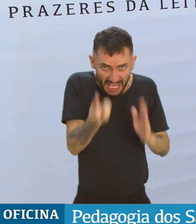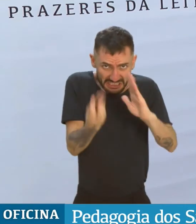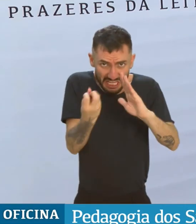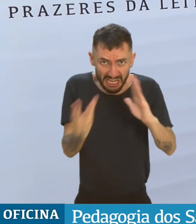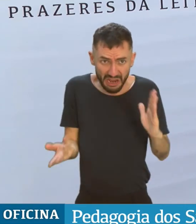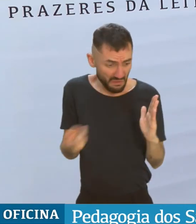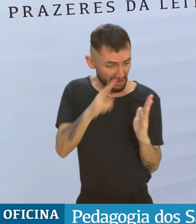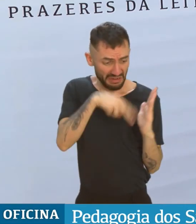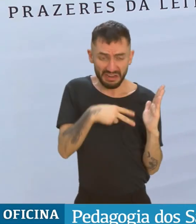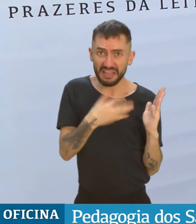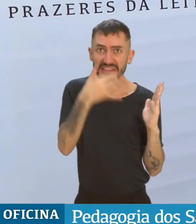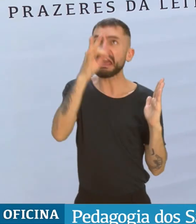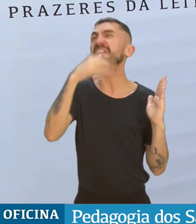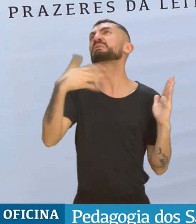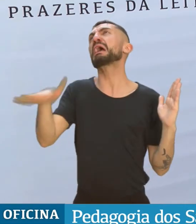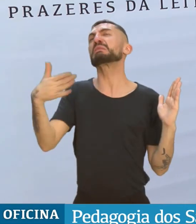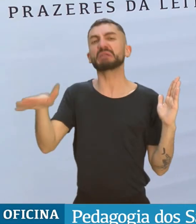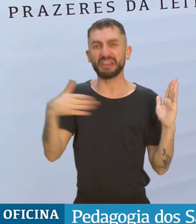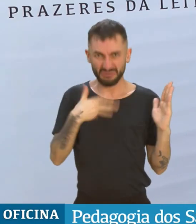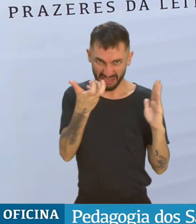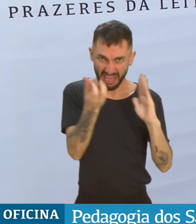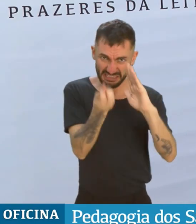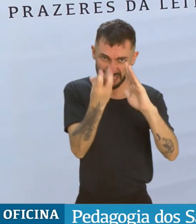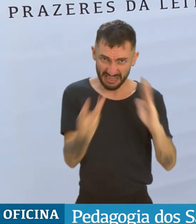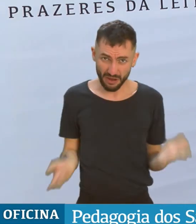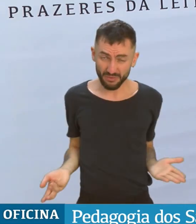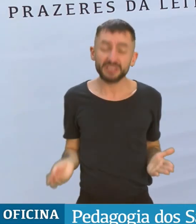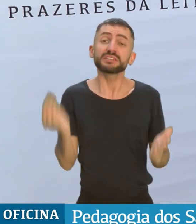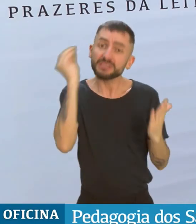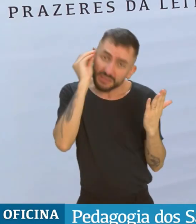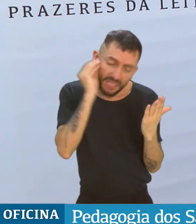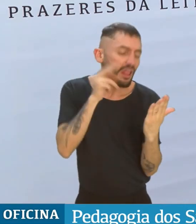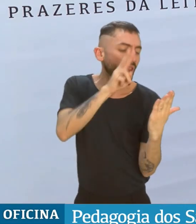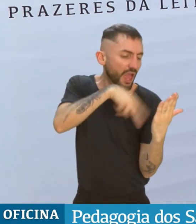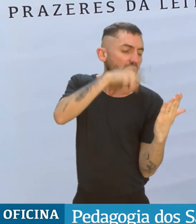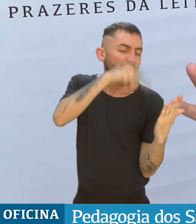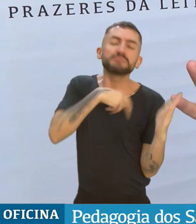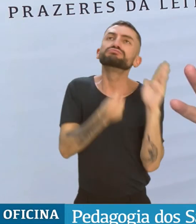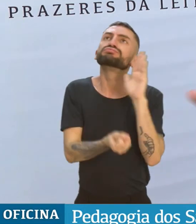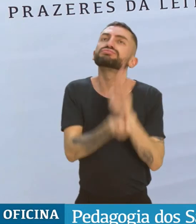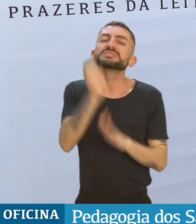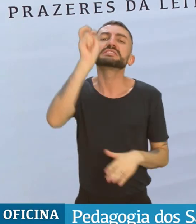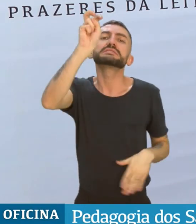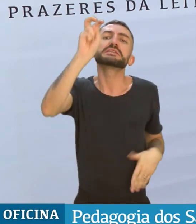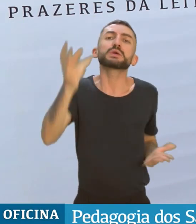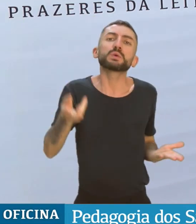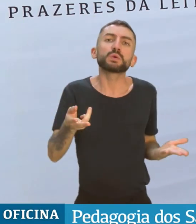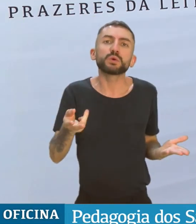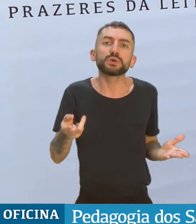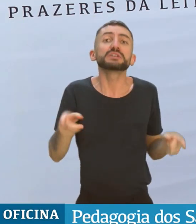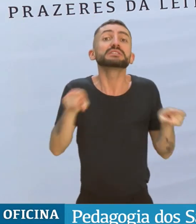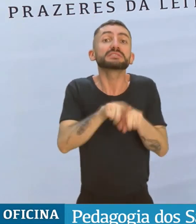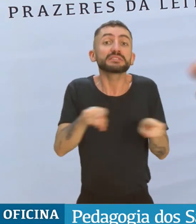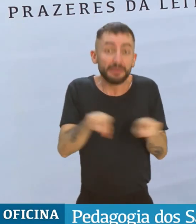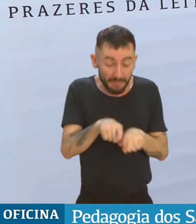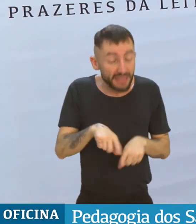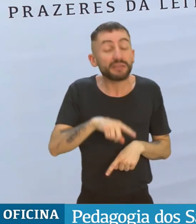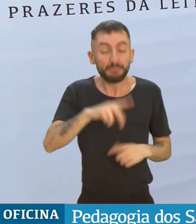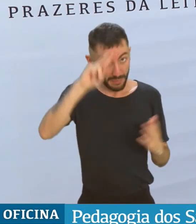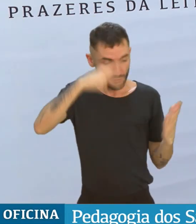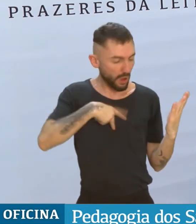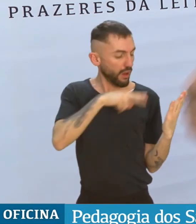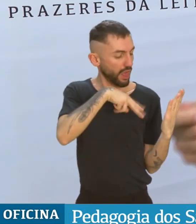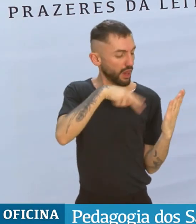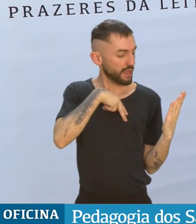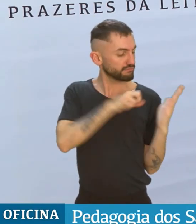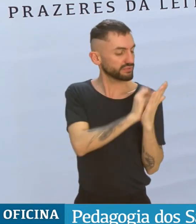sarau, né? Lê 5 vezes para você. Lê 5 vezes depois para você em voz alta.